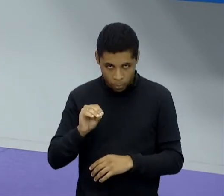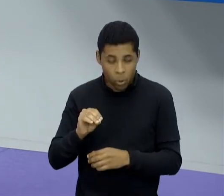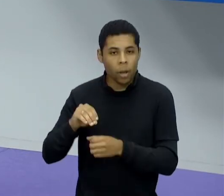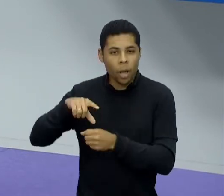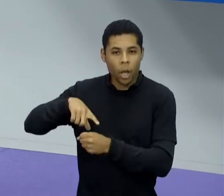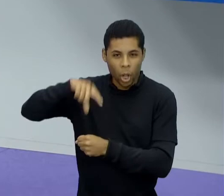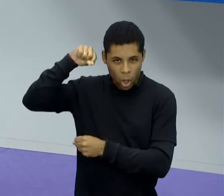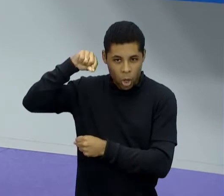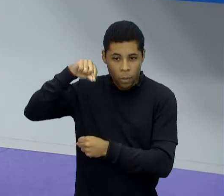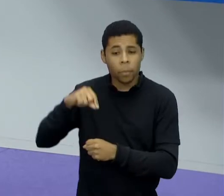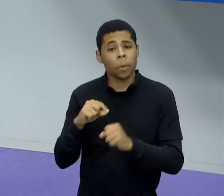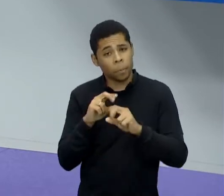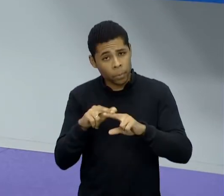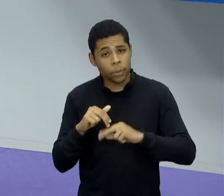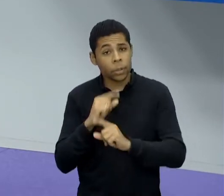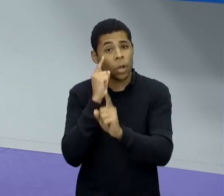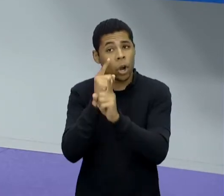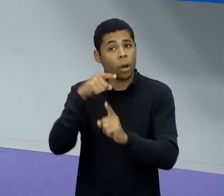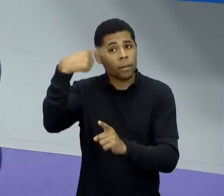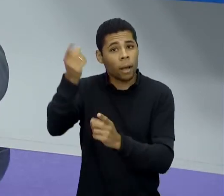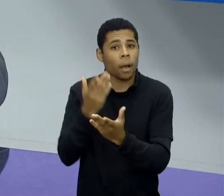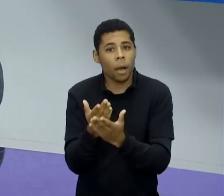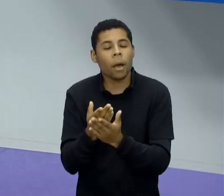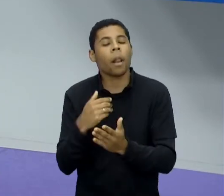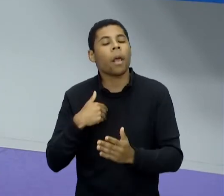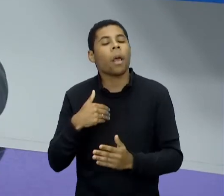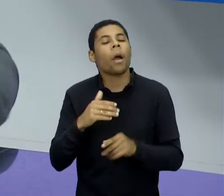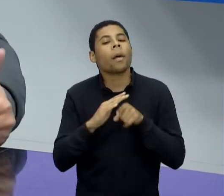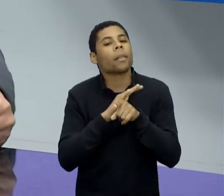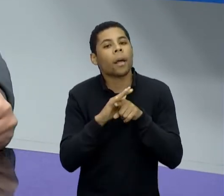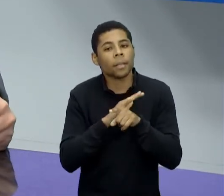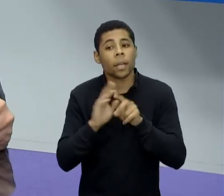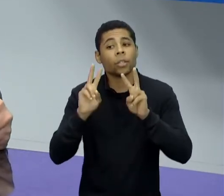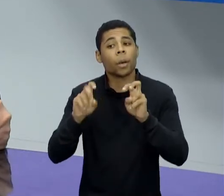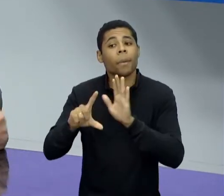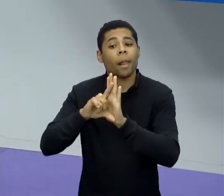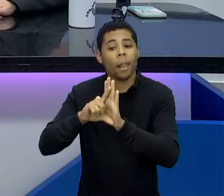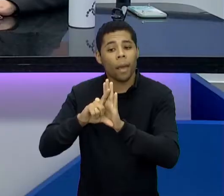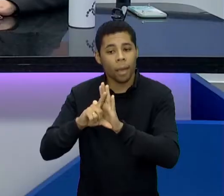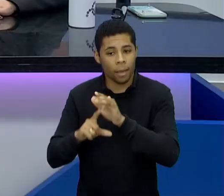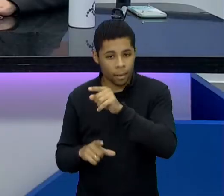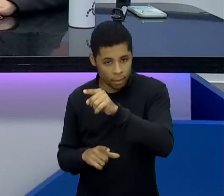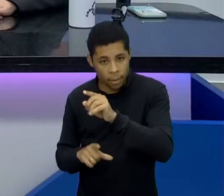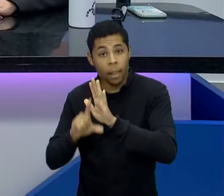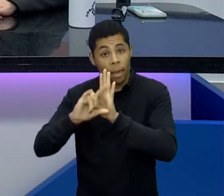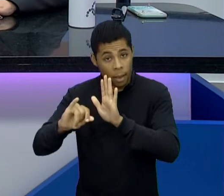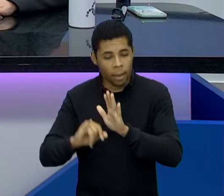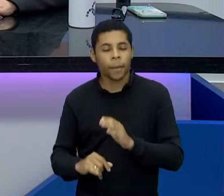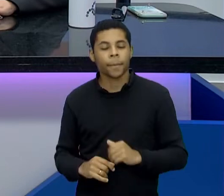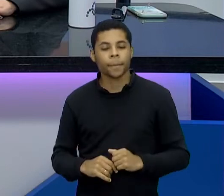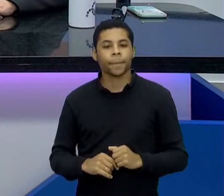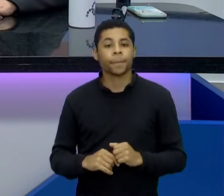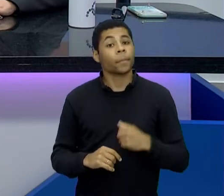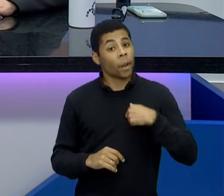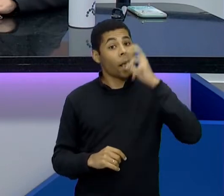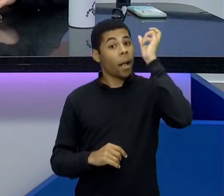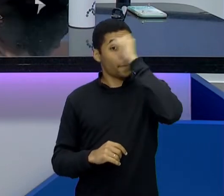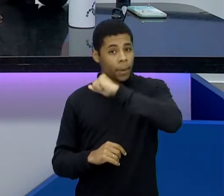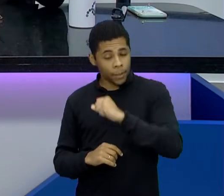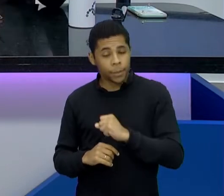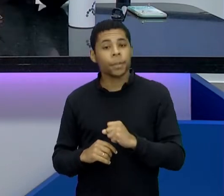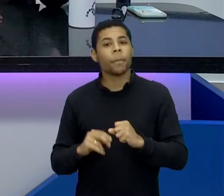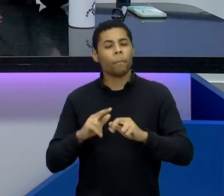próximo encontro, numa próxima aula, quando eu analisei legislação, e me surpreendi como que por